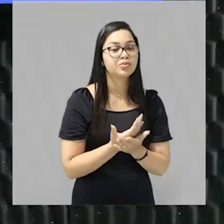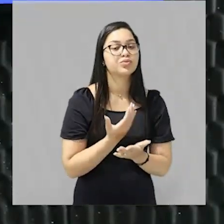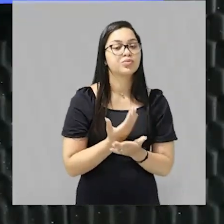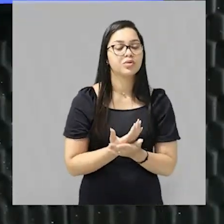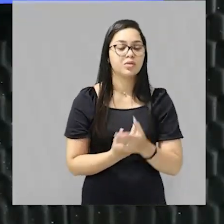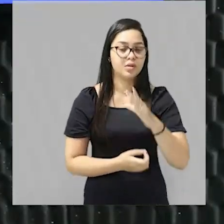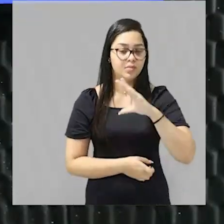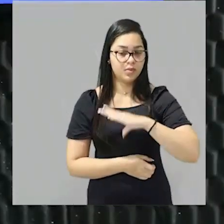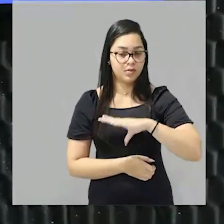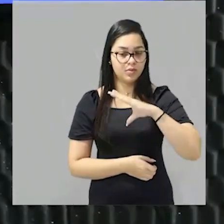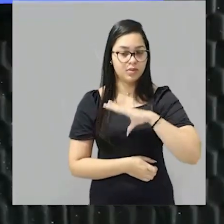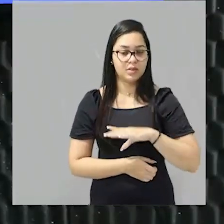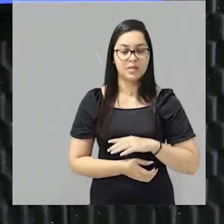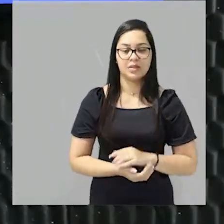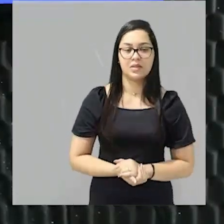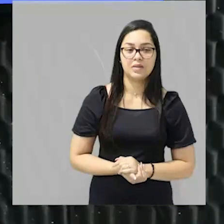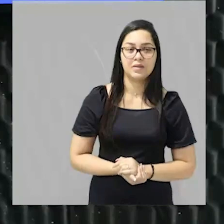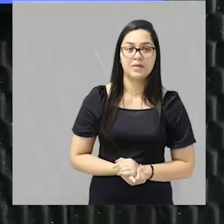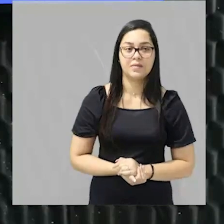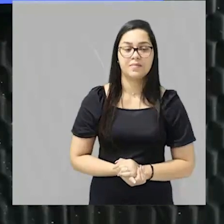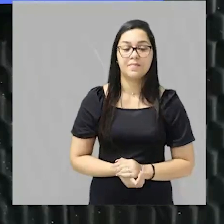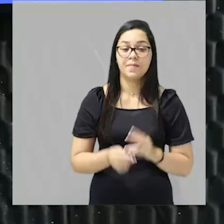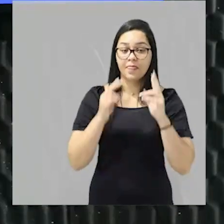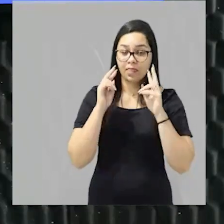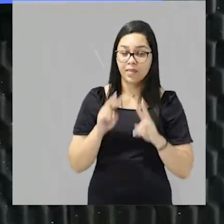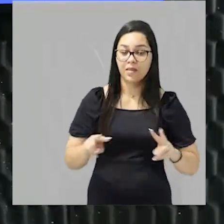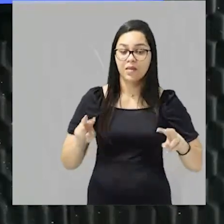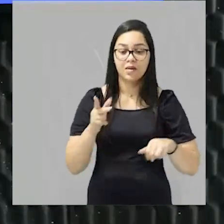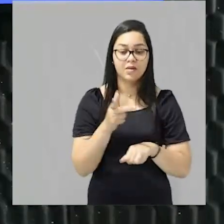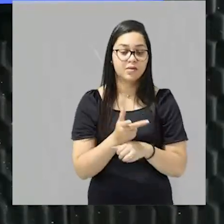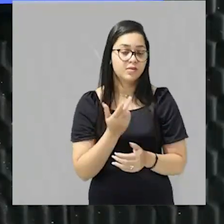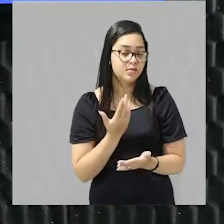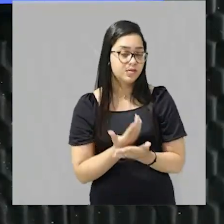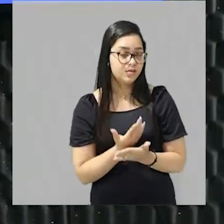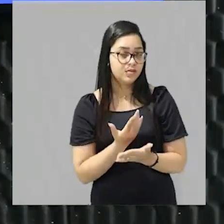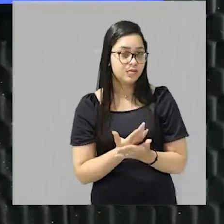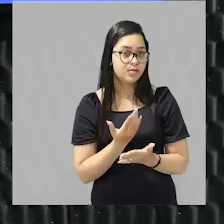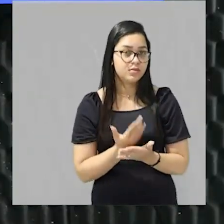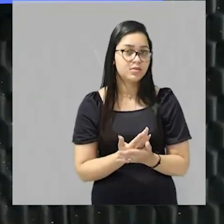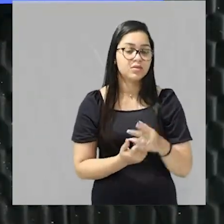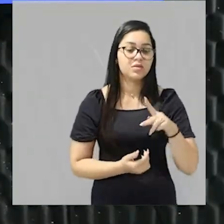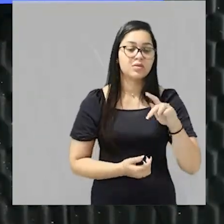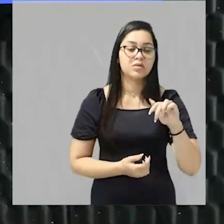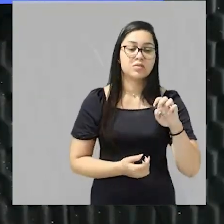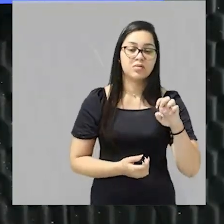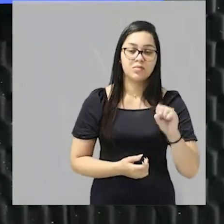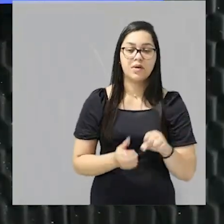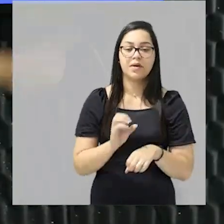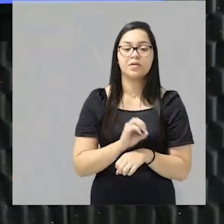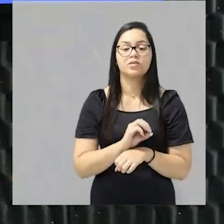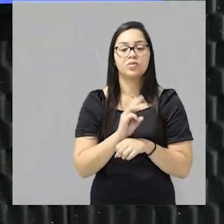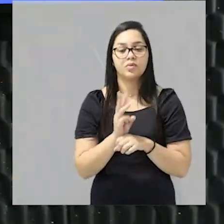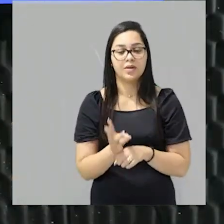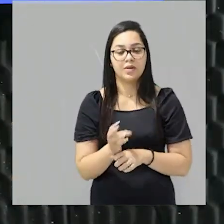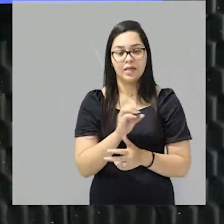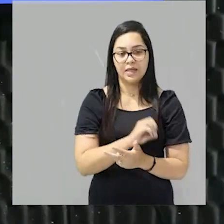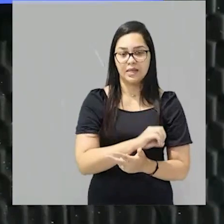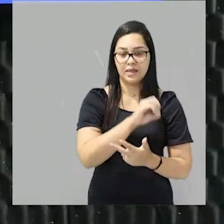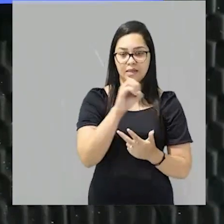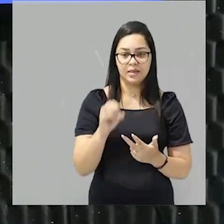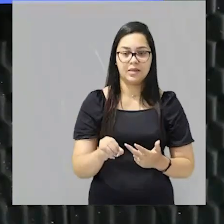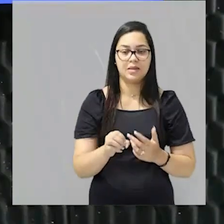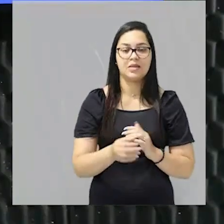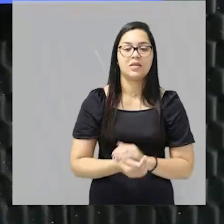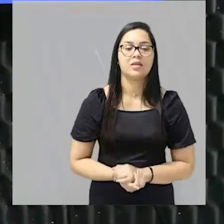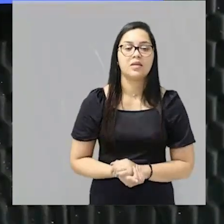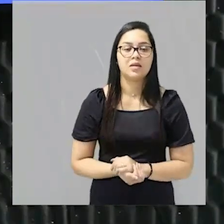Letra D, evidenciará a norma padrão ou fará uso de gírias? Você quer um emprego,